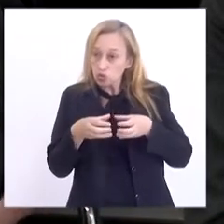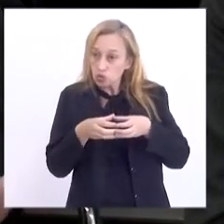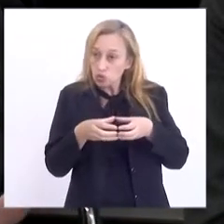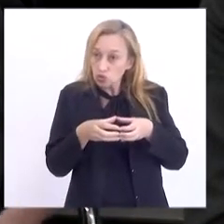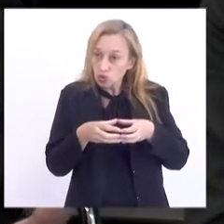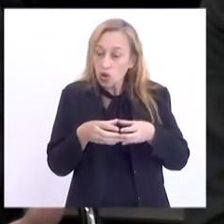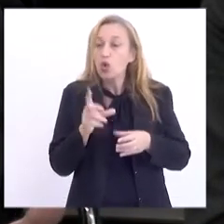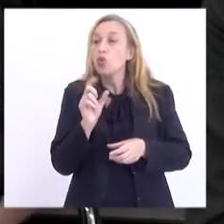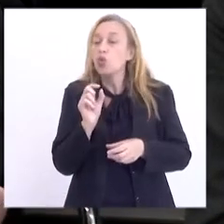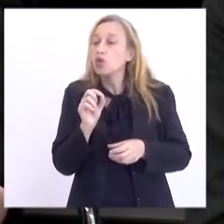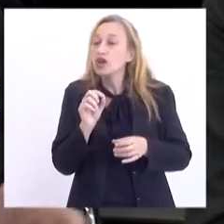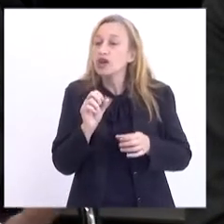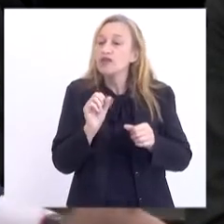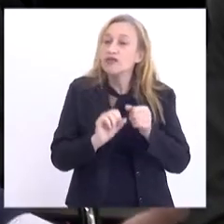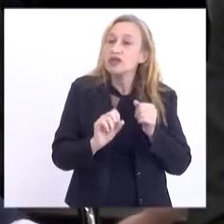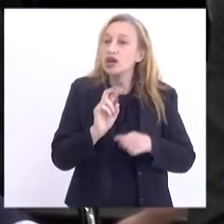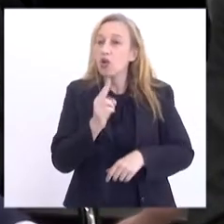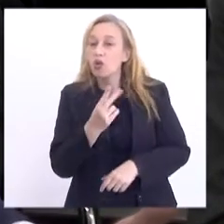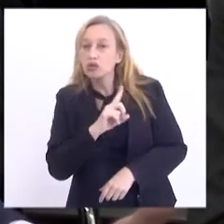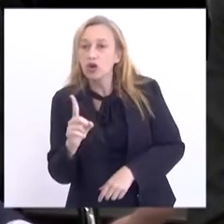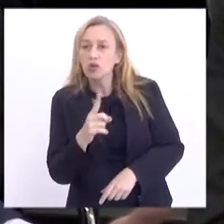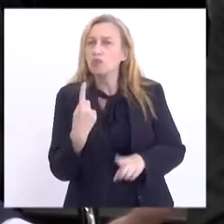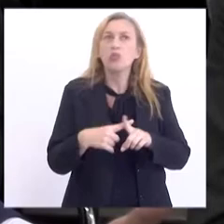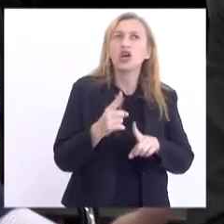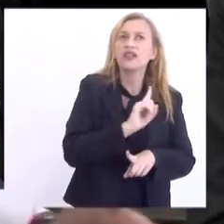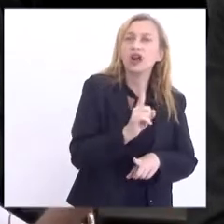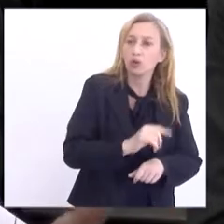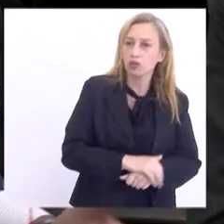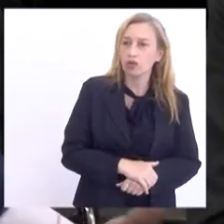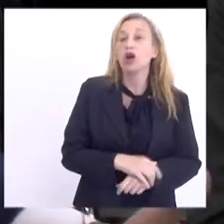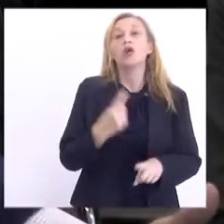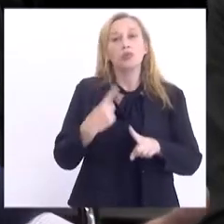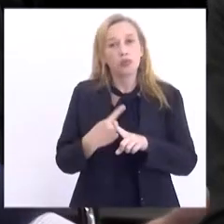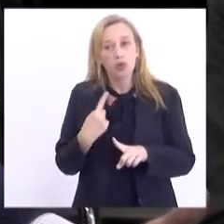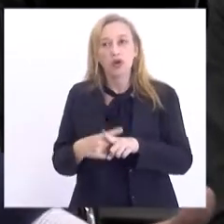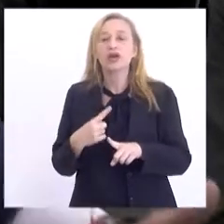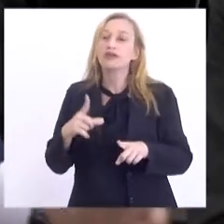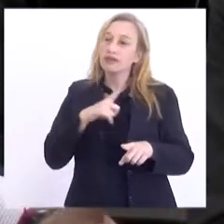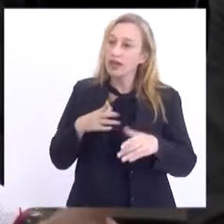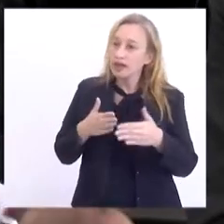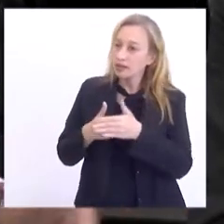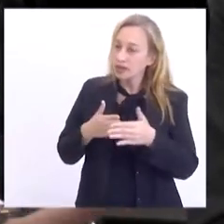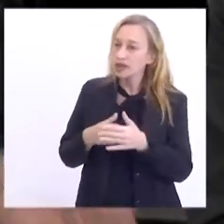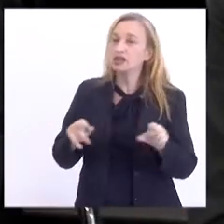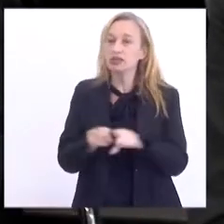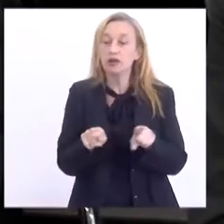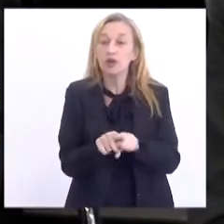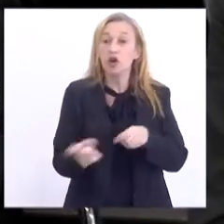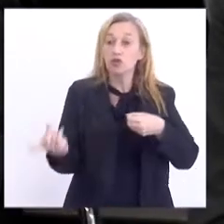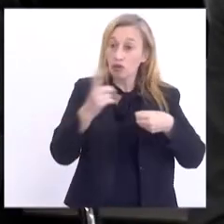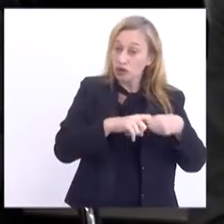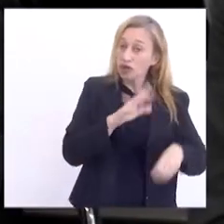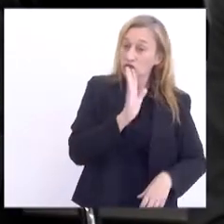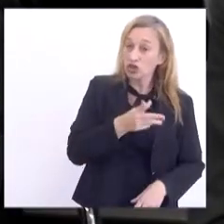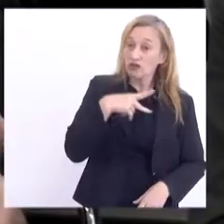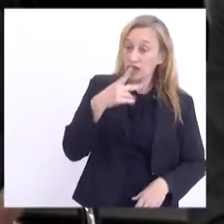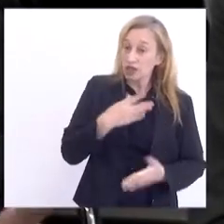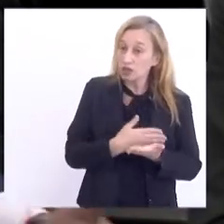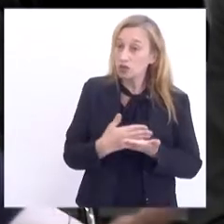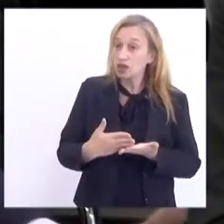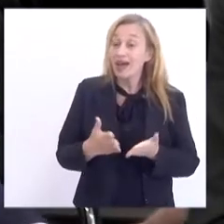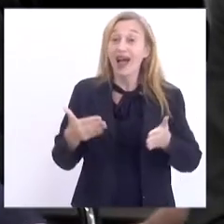o quê que foi aplicado o nome porque não foi porque também há restrições eu vou voltar lá o que eu disse no início